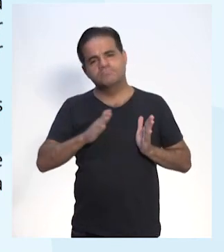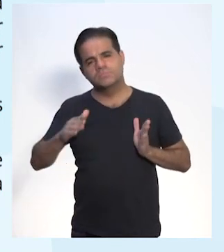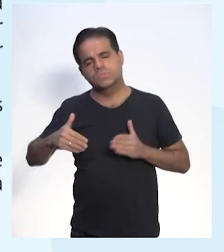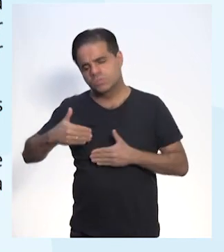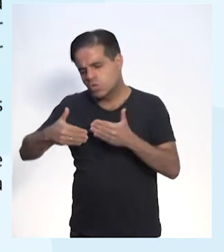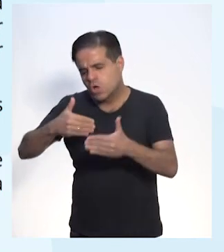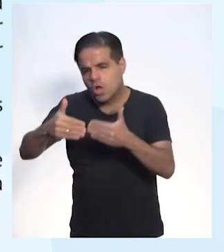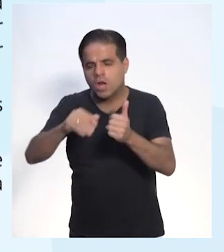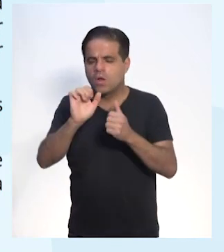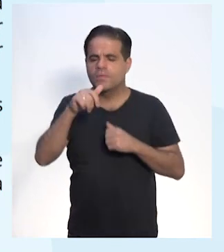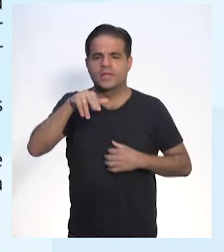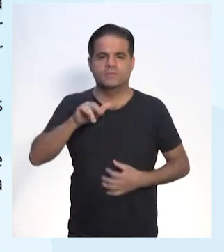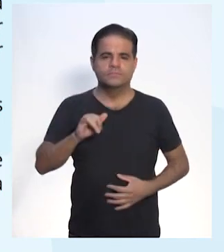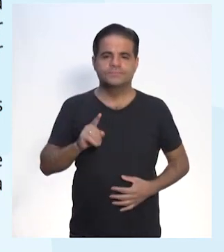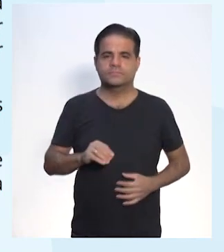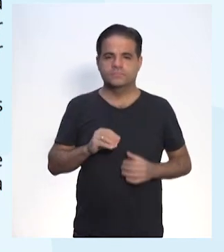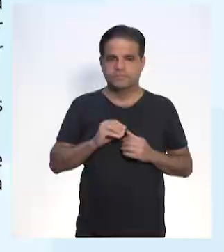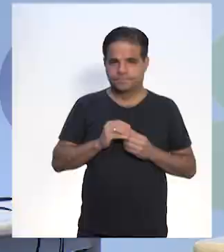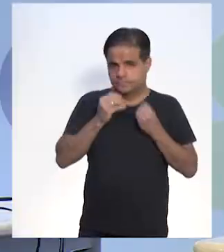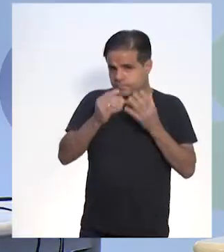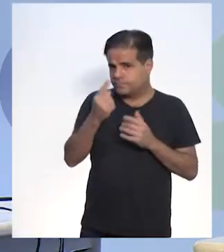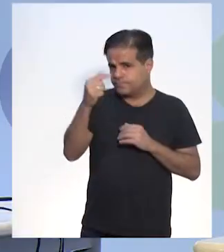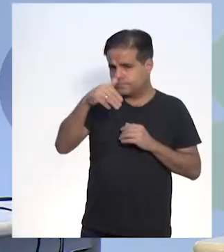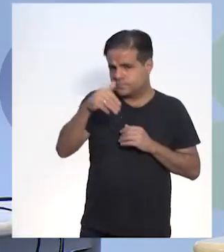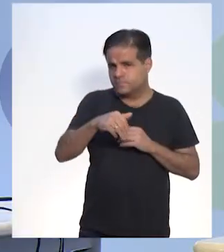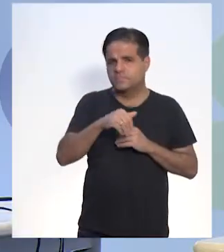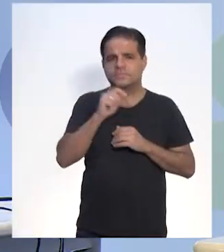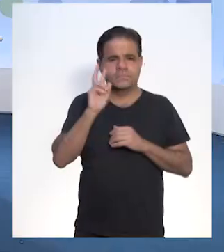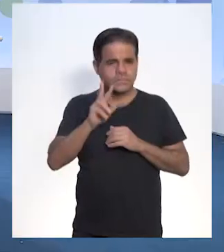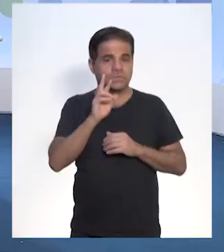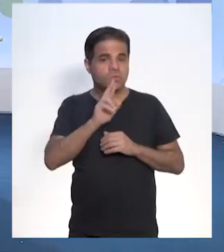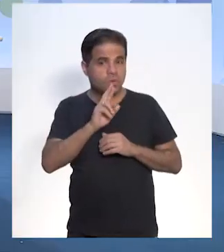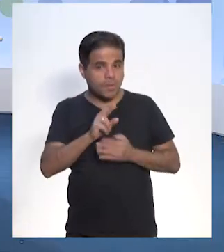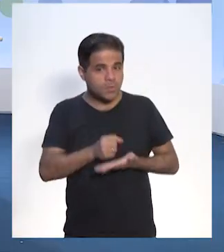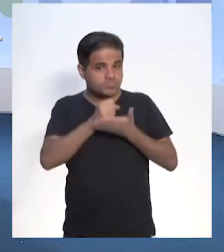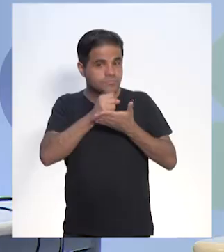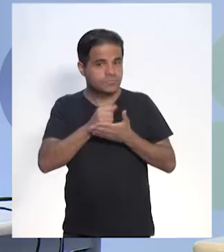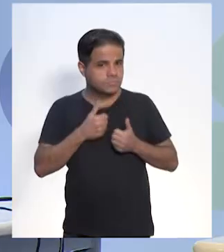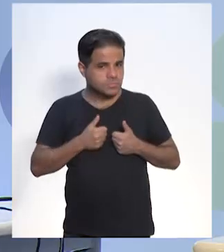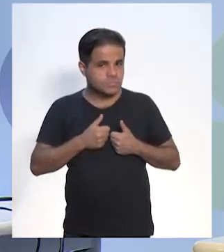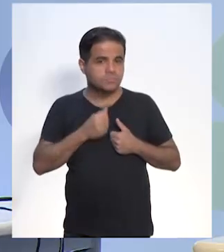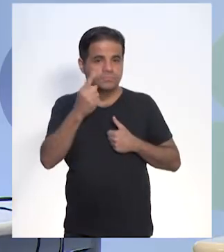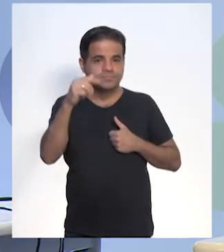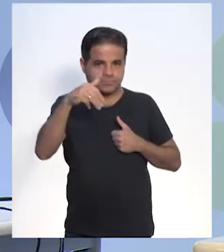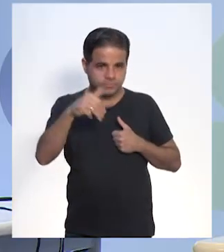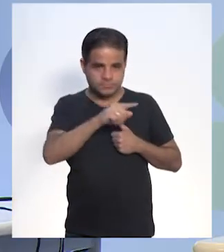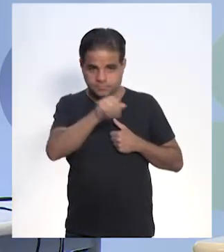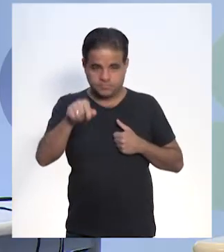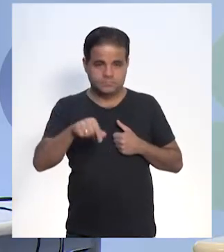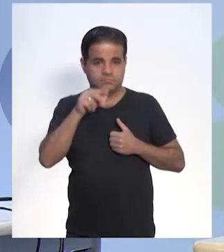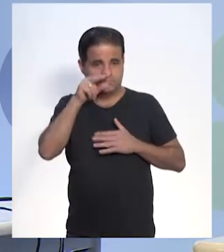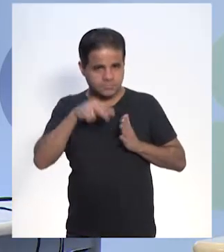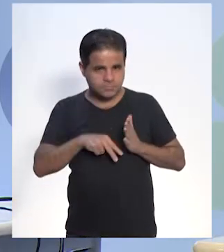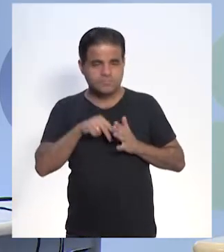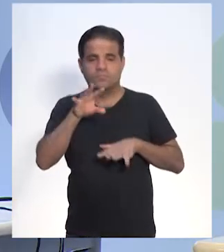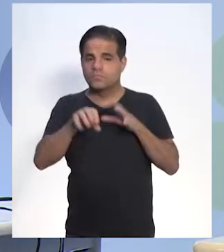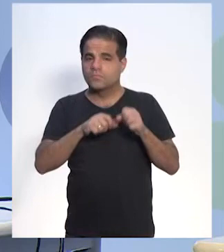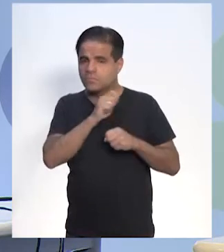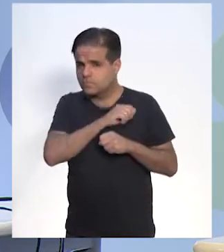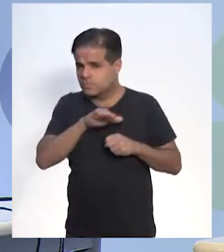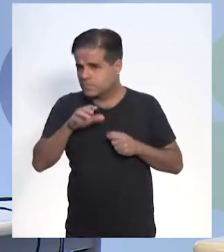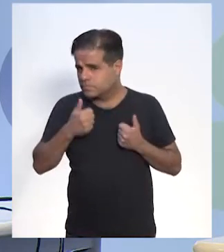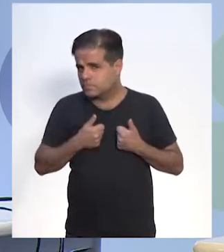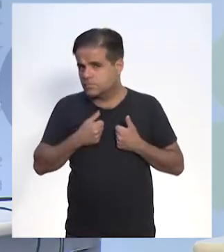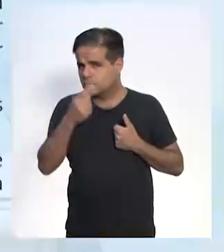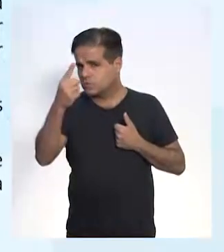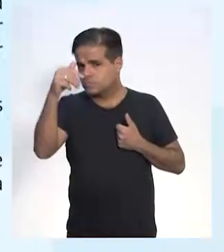das personagens, porém não é comum que ocorra com qualquer um. Tem caráter real ou fantasioso e o tempo pode ser